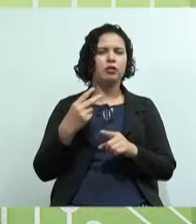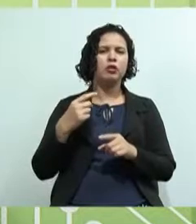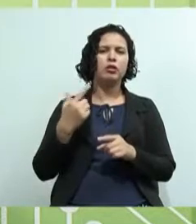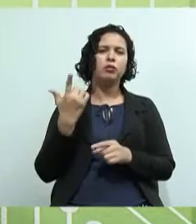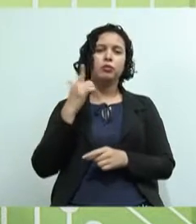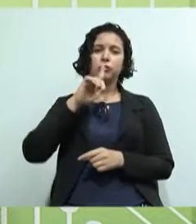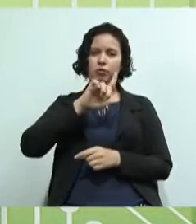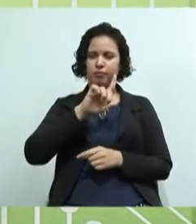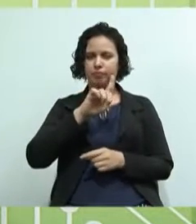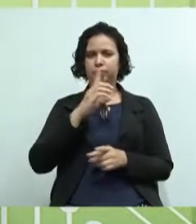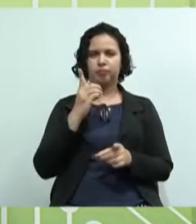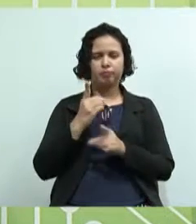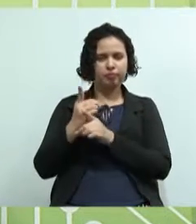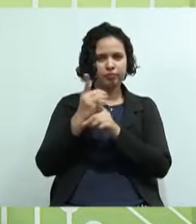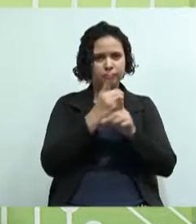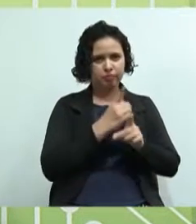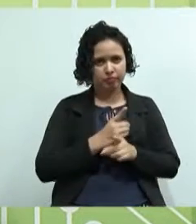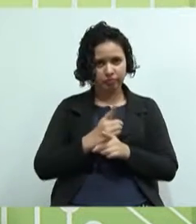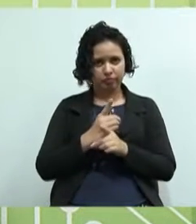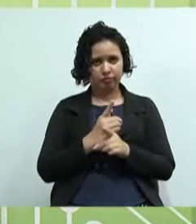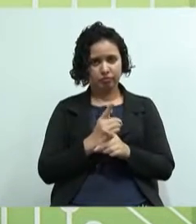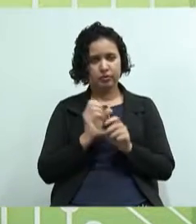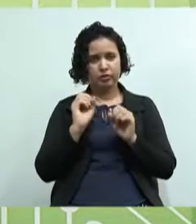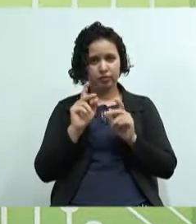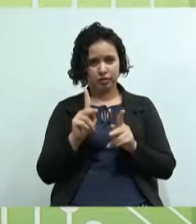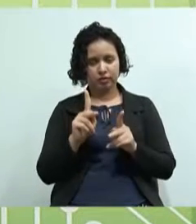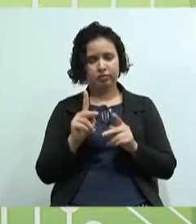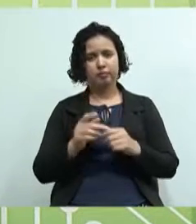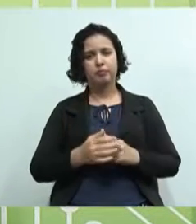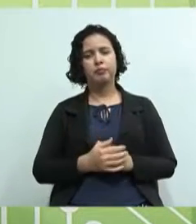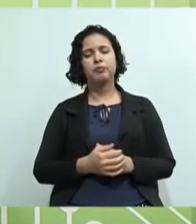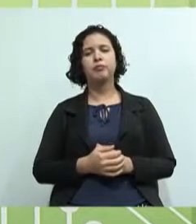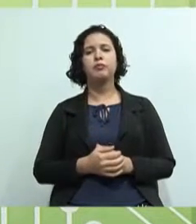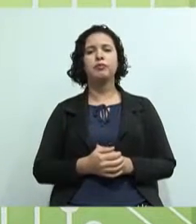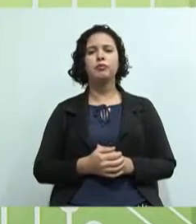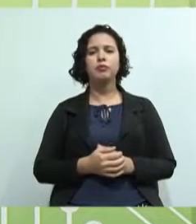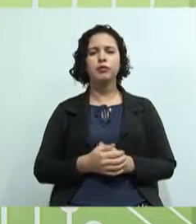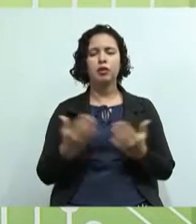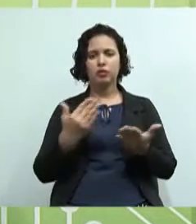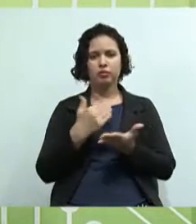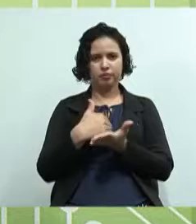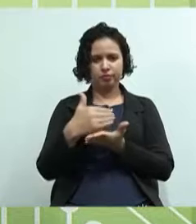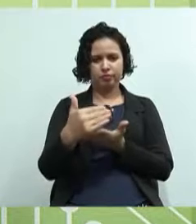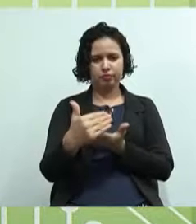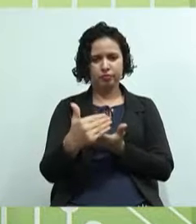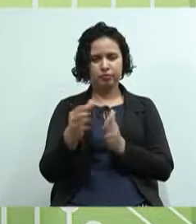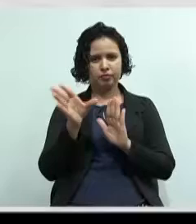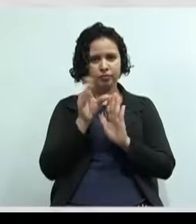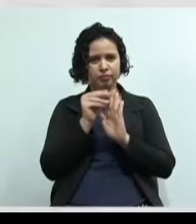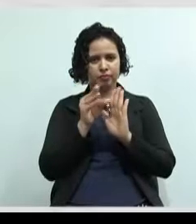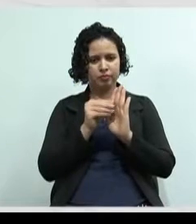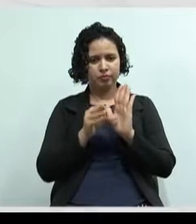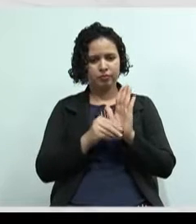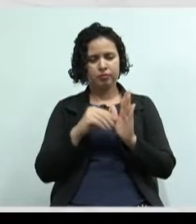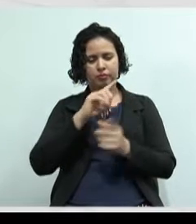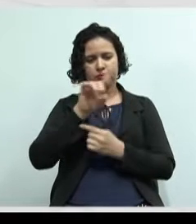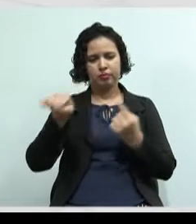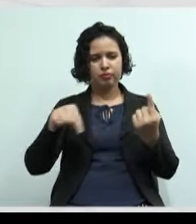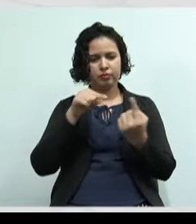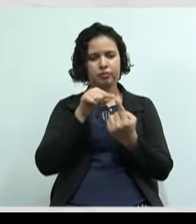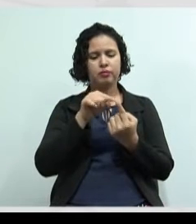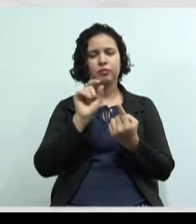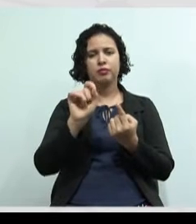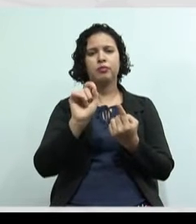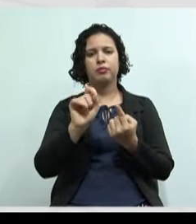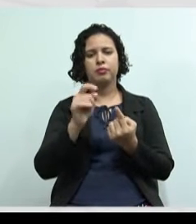Quem planta, vai colher, tá? Quem planta o bem, vai colher o bem, claro. Vamos para a nossa teleaula então, vamos para o conteúdo. Quais são os objetivos dessa